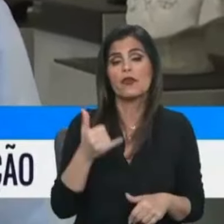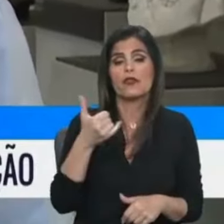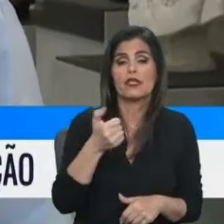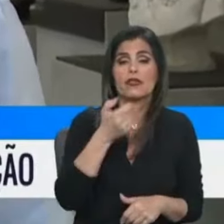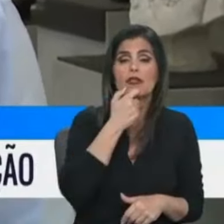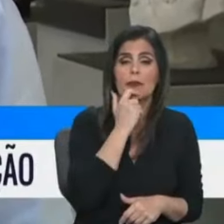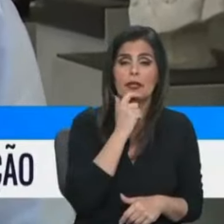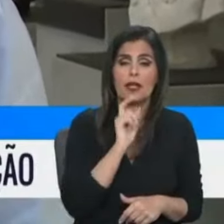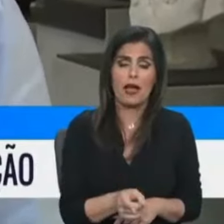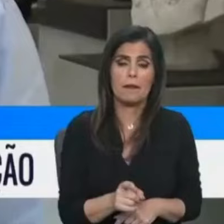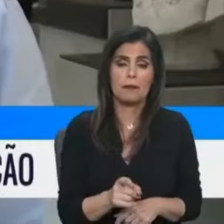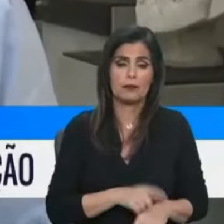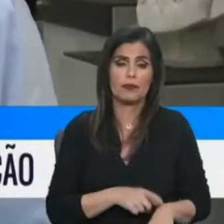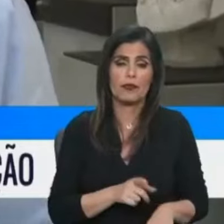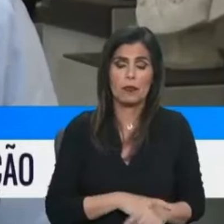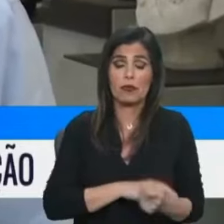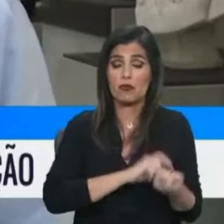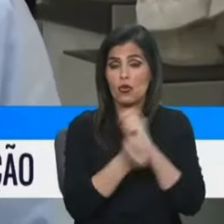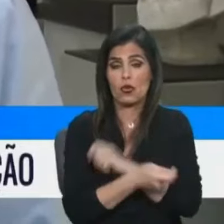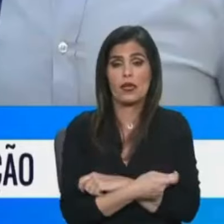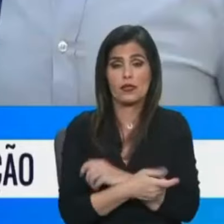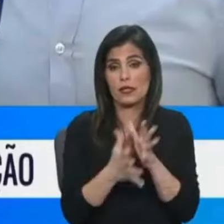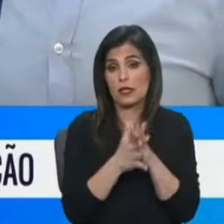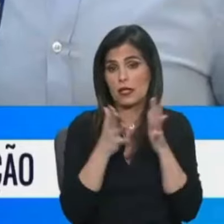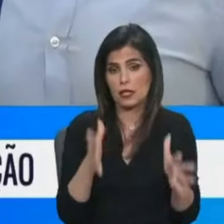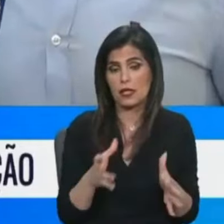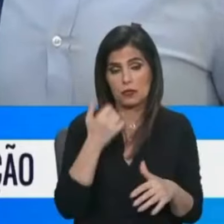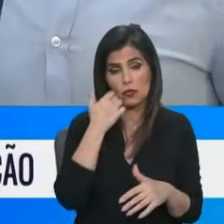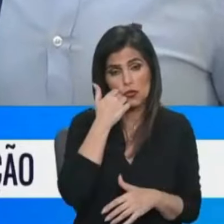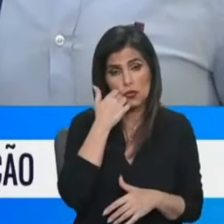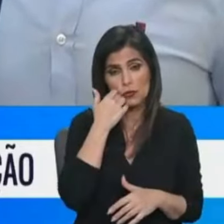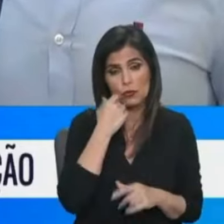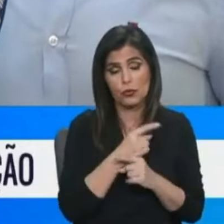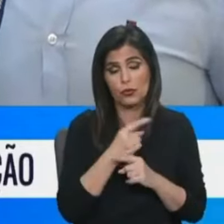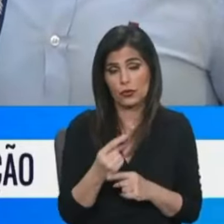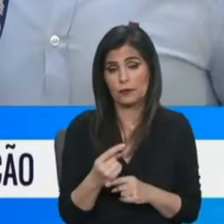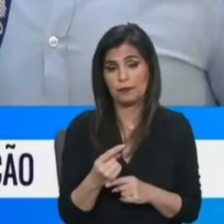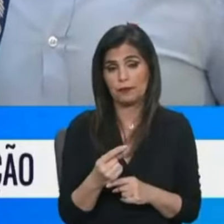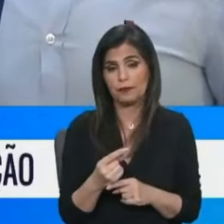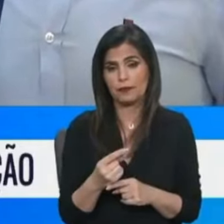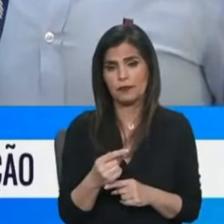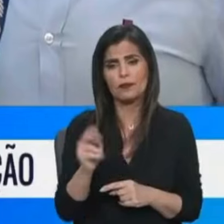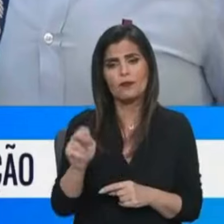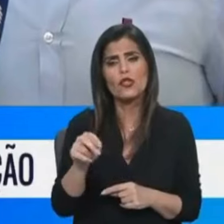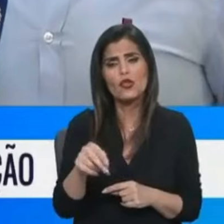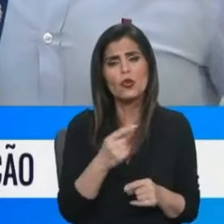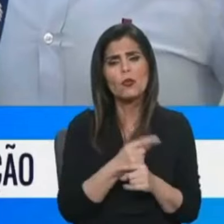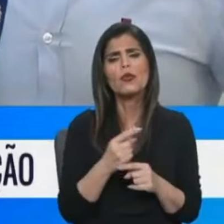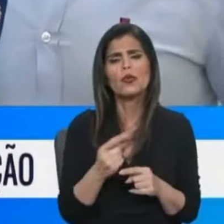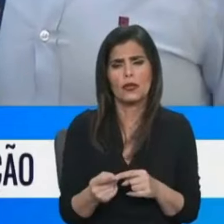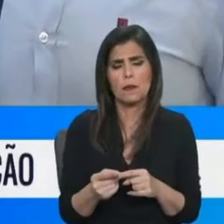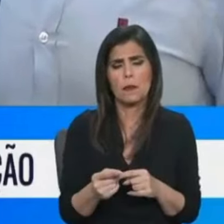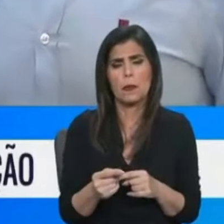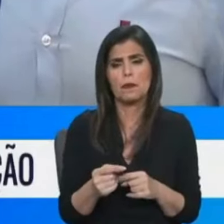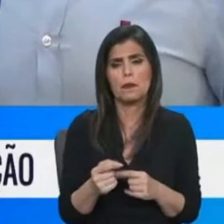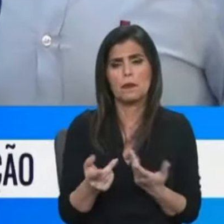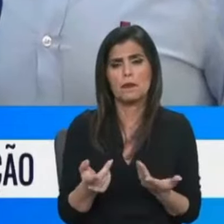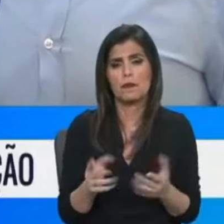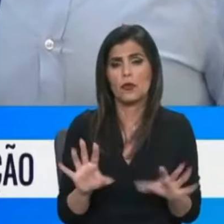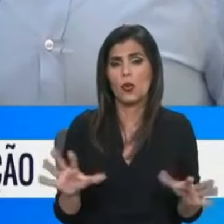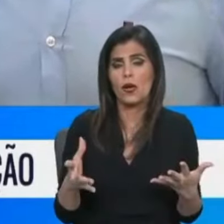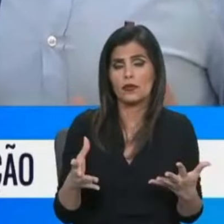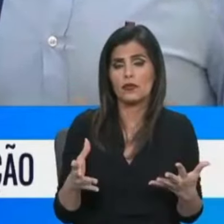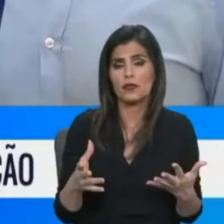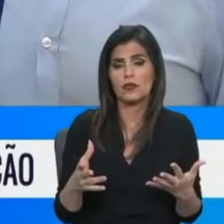Abril é um momento de viragem, de grande viragem no museu. Porque é que junho? Junho porque foi quando